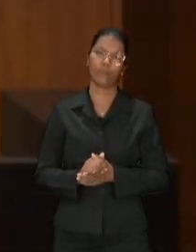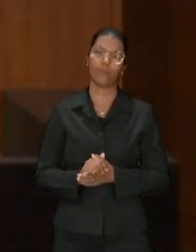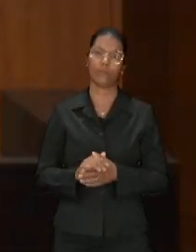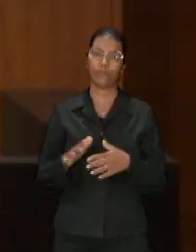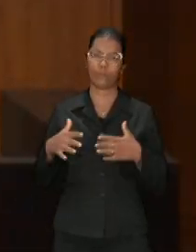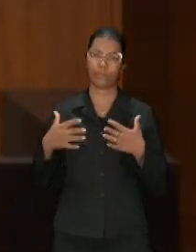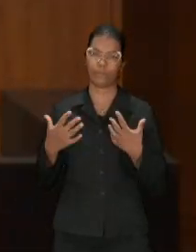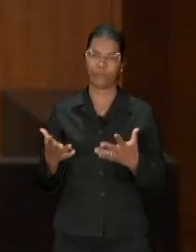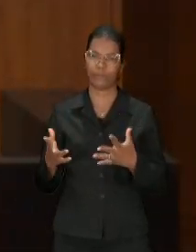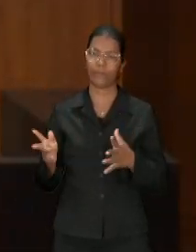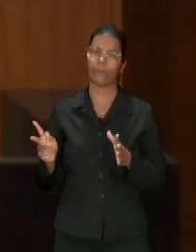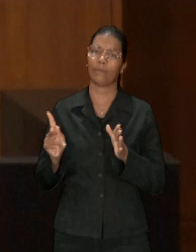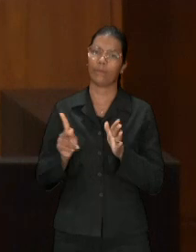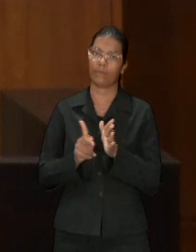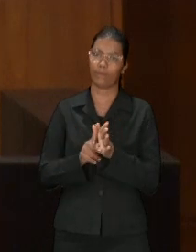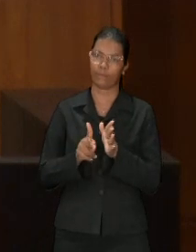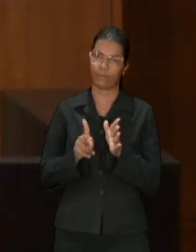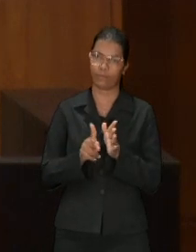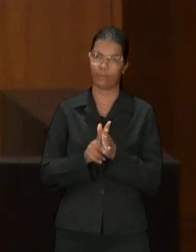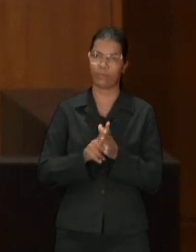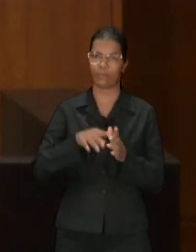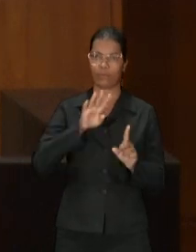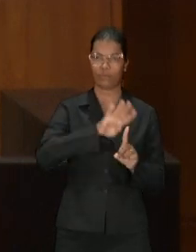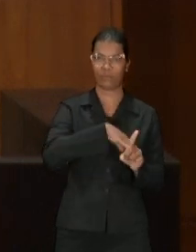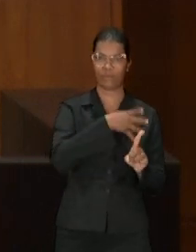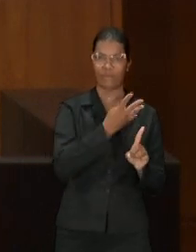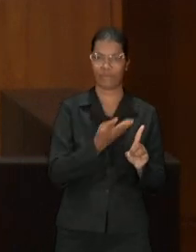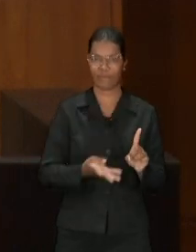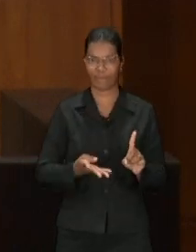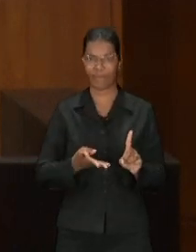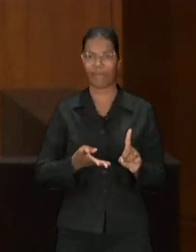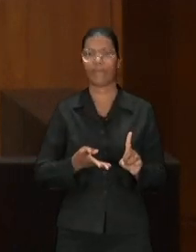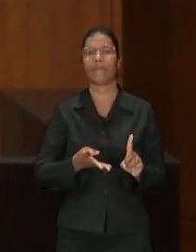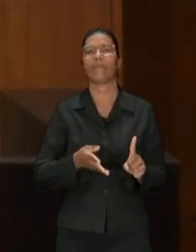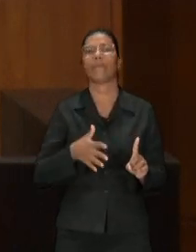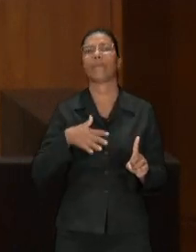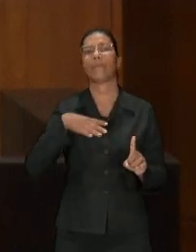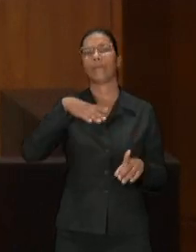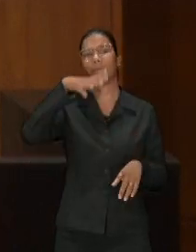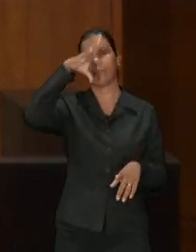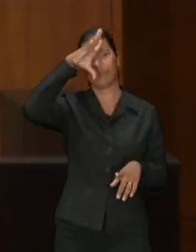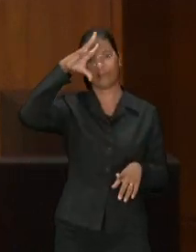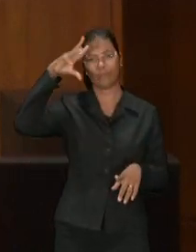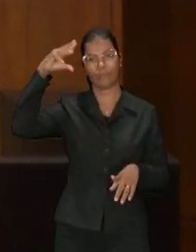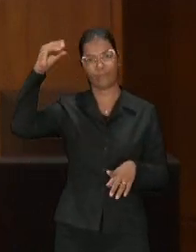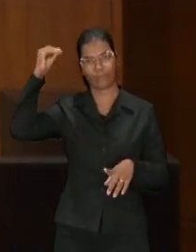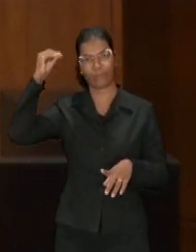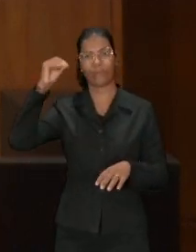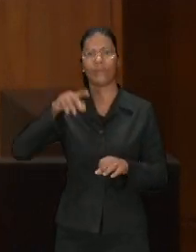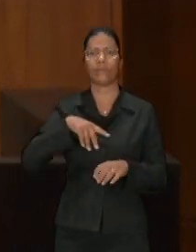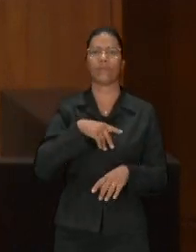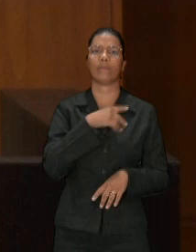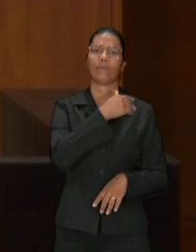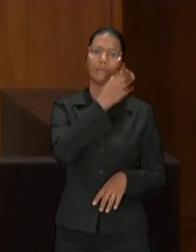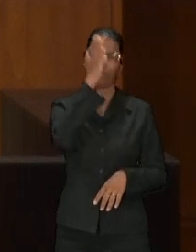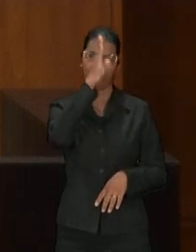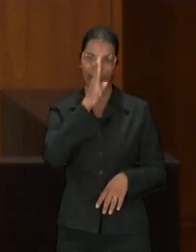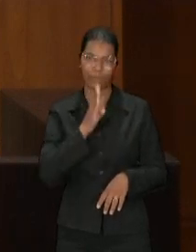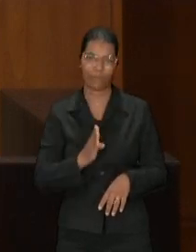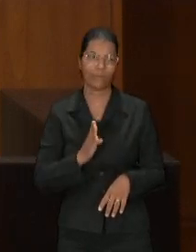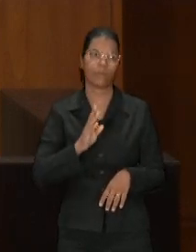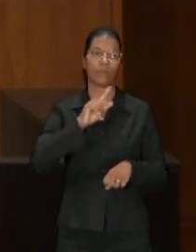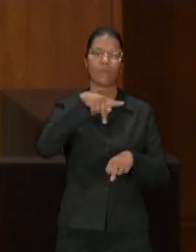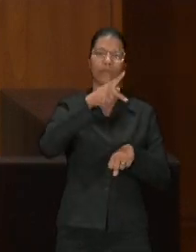homenagear personalidades brasileiras ou estrangeiras, civis ou militares, que por seus méritos pessoais ou relevantes